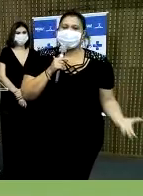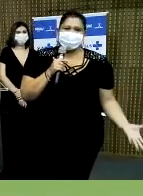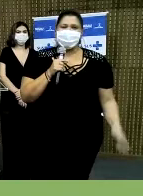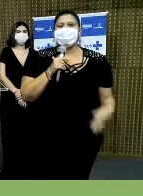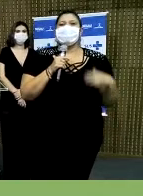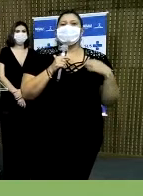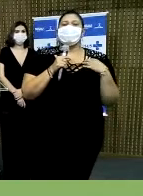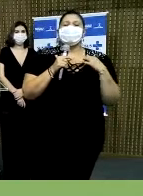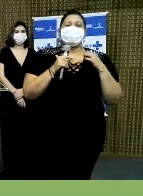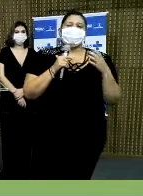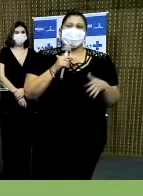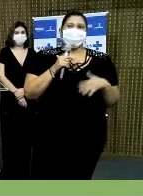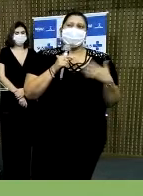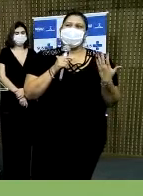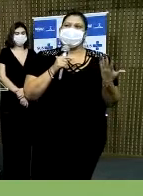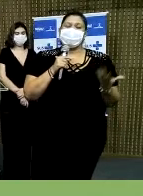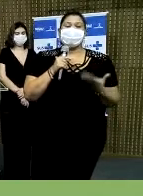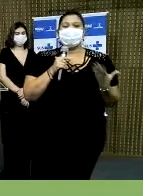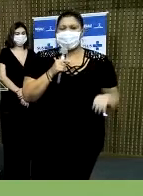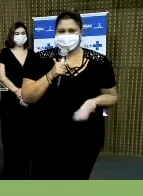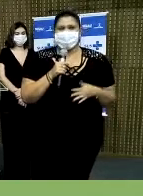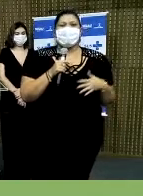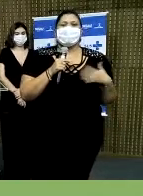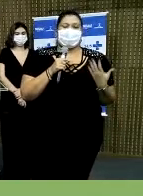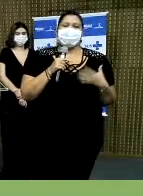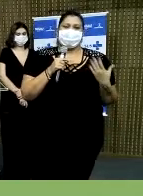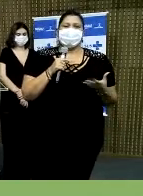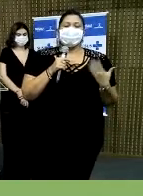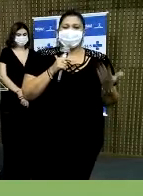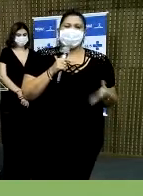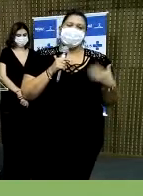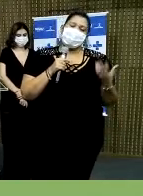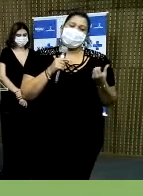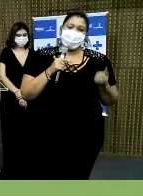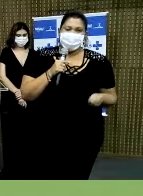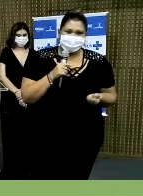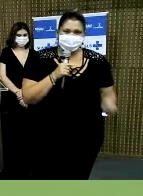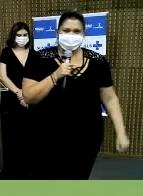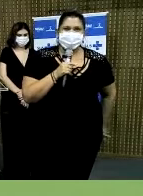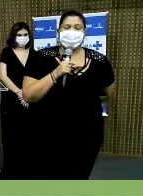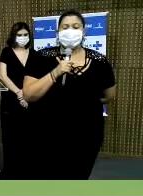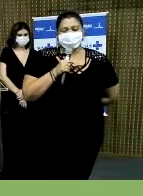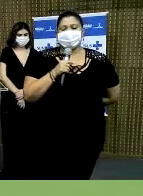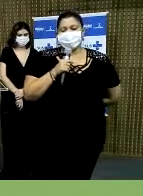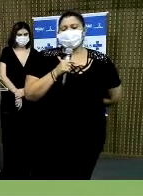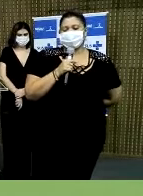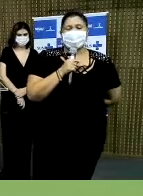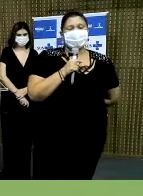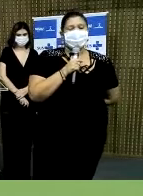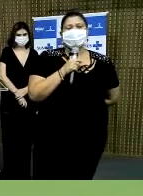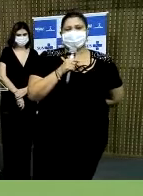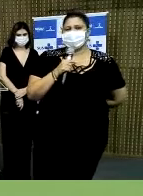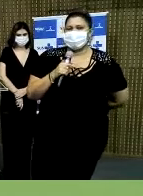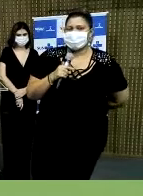modo de atender, por ter aquele cuidado, sabe, de atender muito bem e deixar a pessoa acolhida. Então, esse foi um ponto